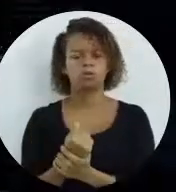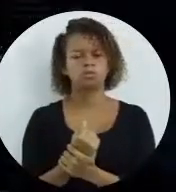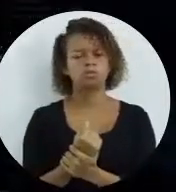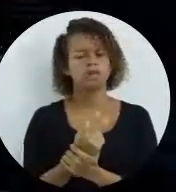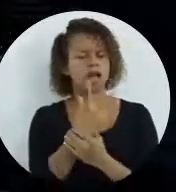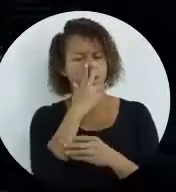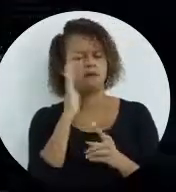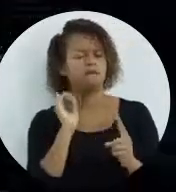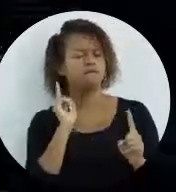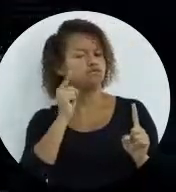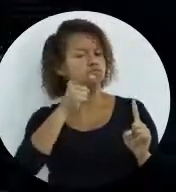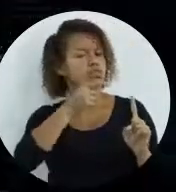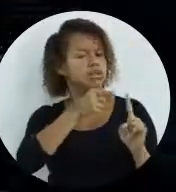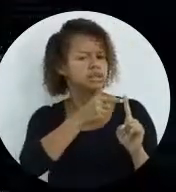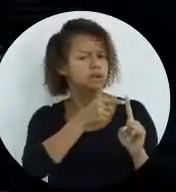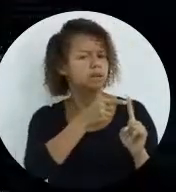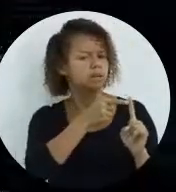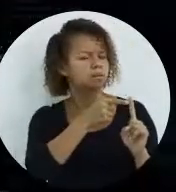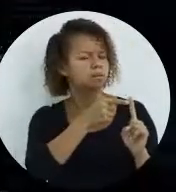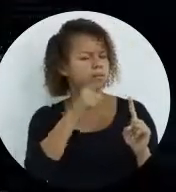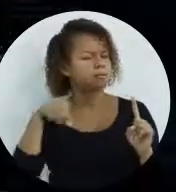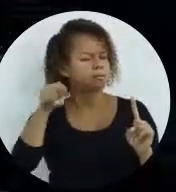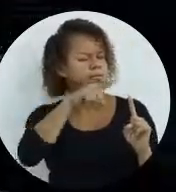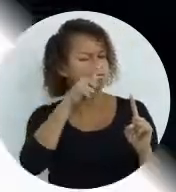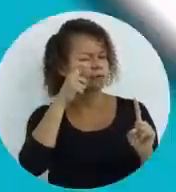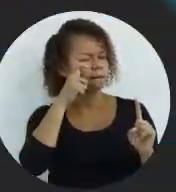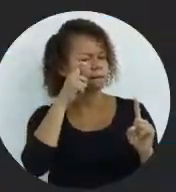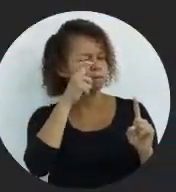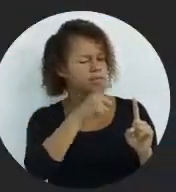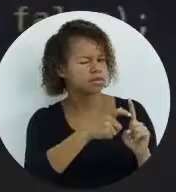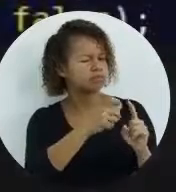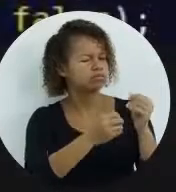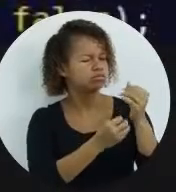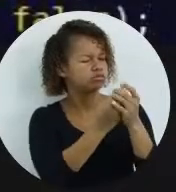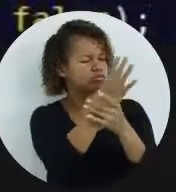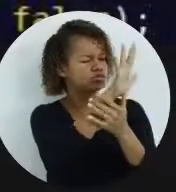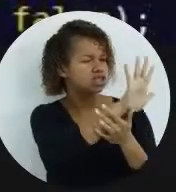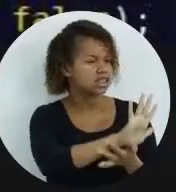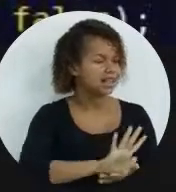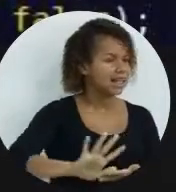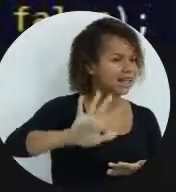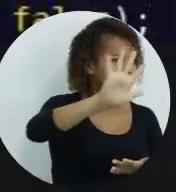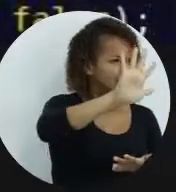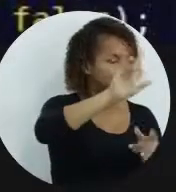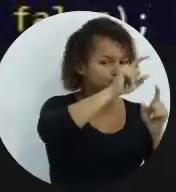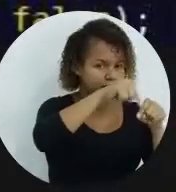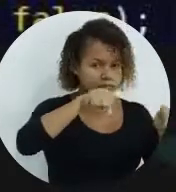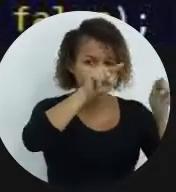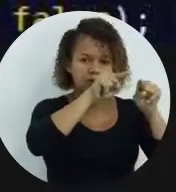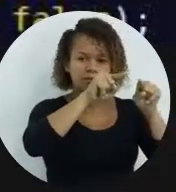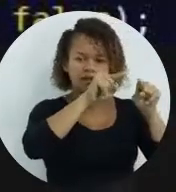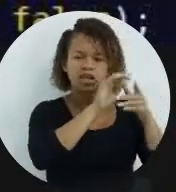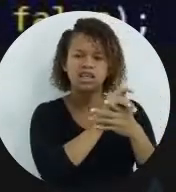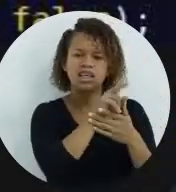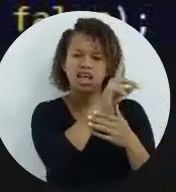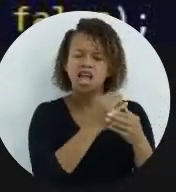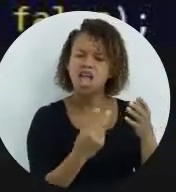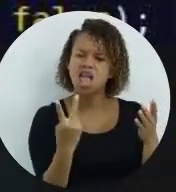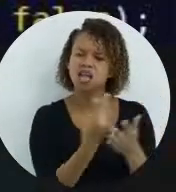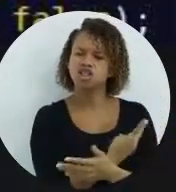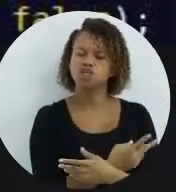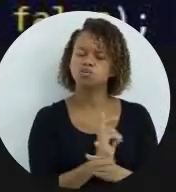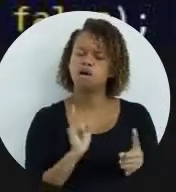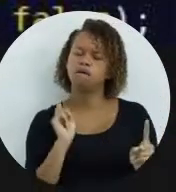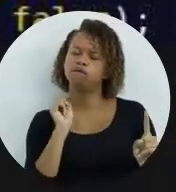construtor é uma função. Então, observe aí no slide criando com o construtor de objetos que existe